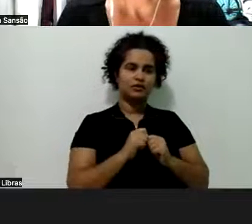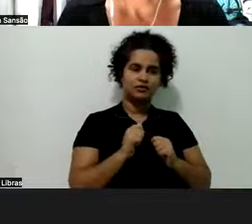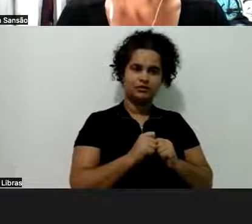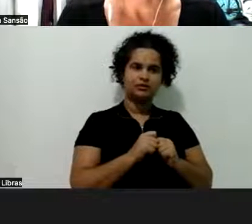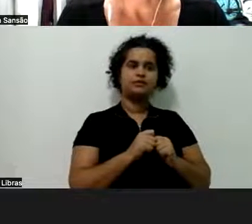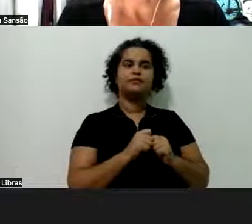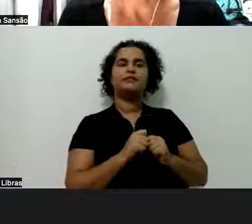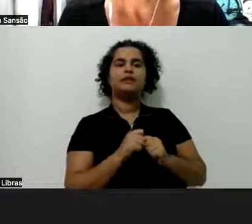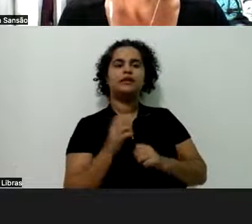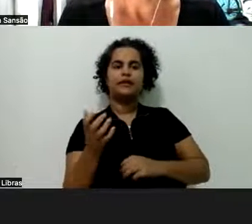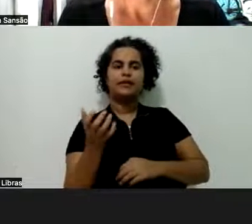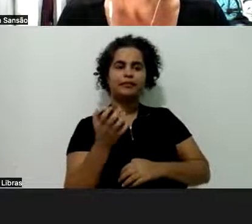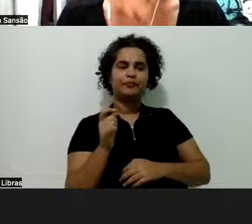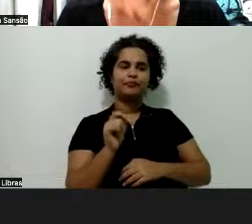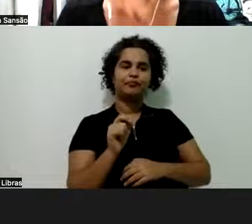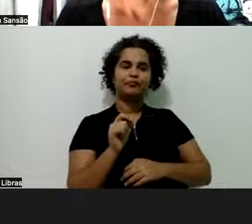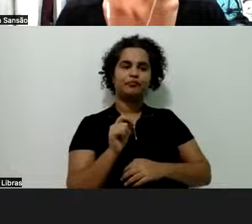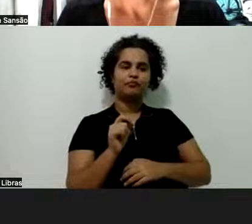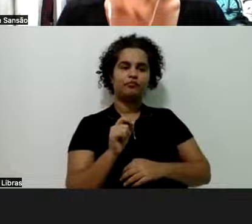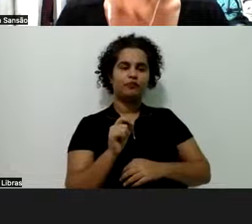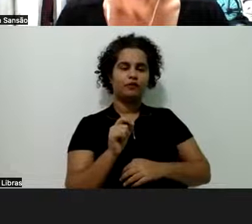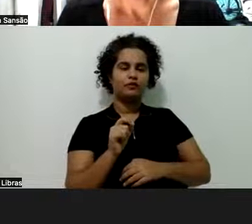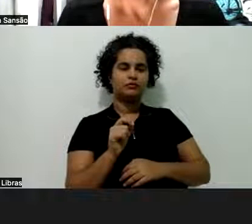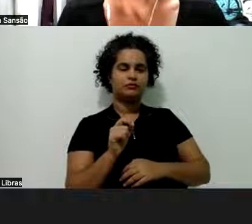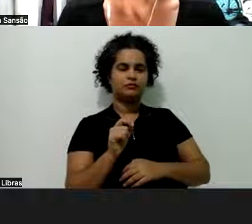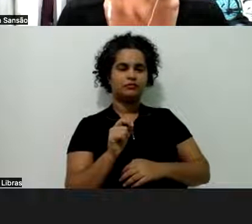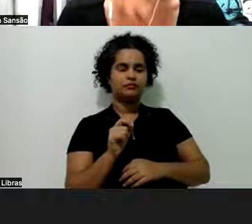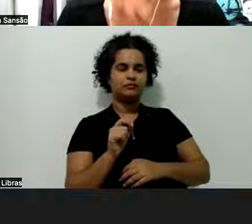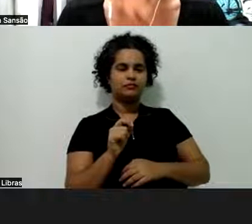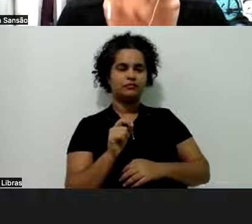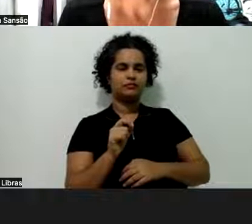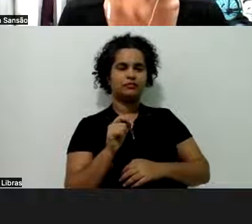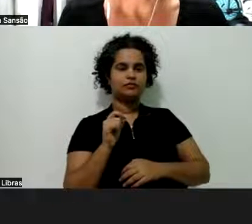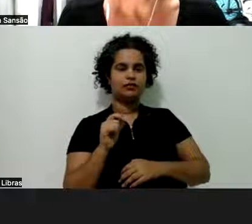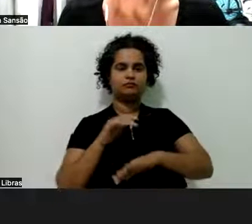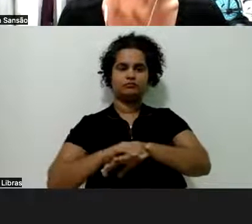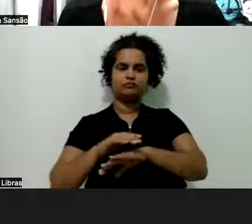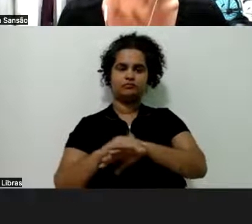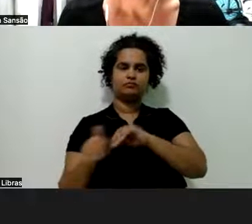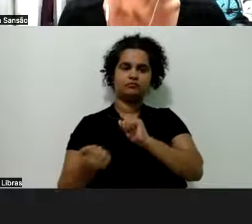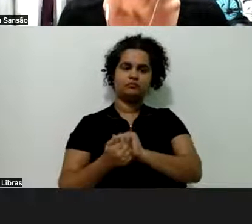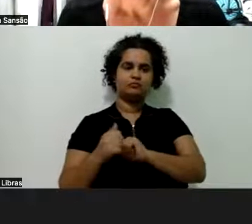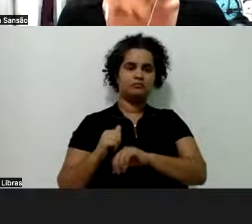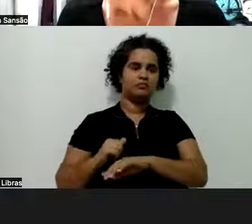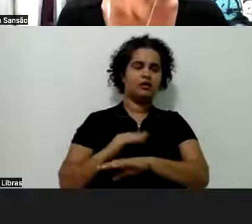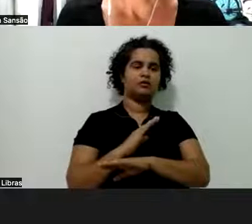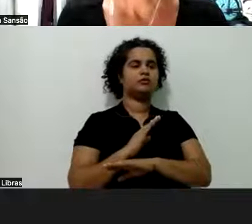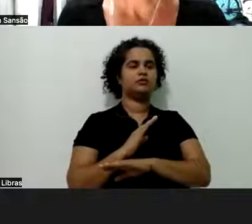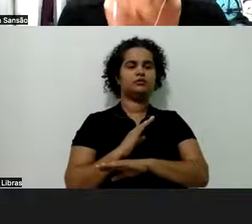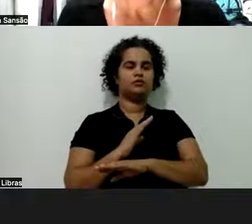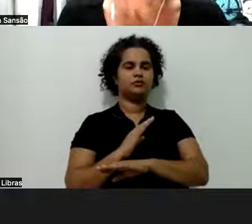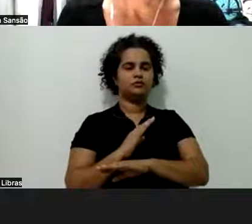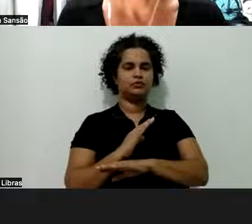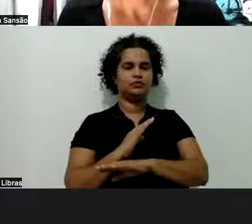você busca né, de certa forma, uma cocriação o máximo possível, se você